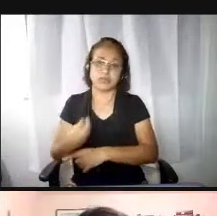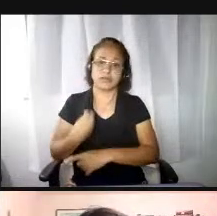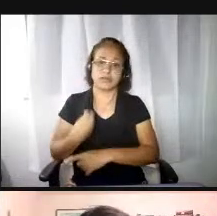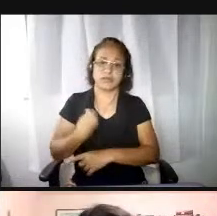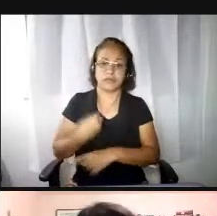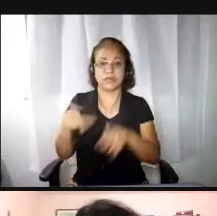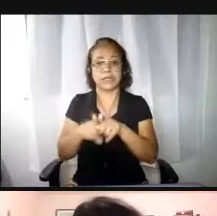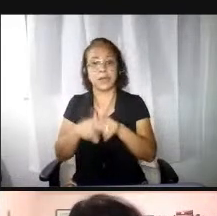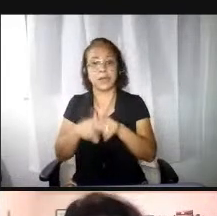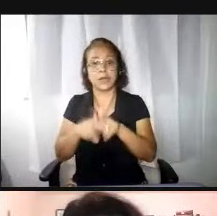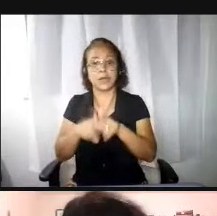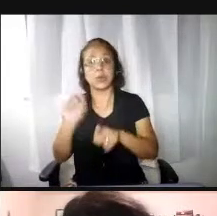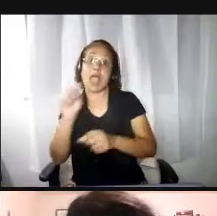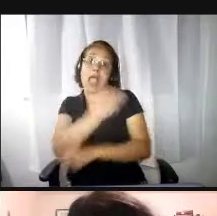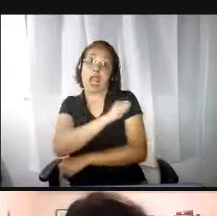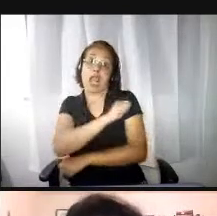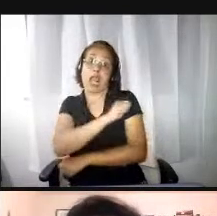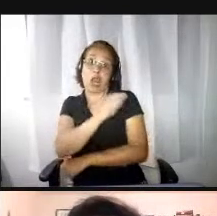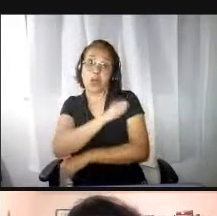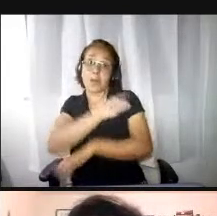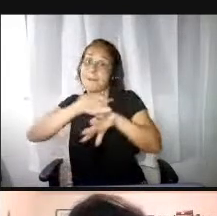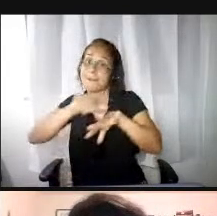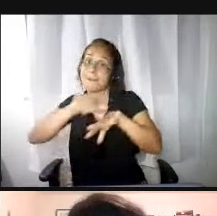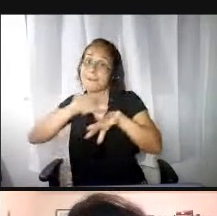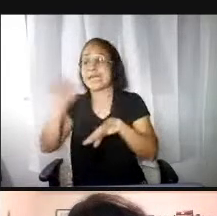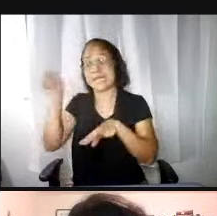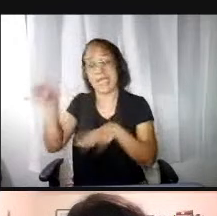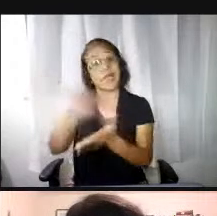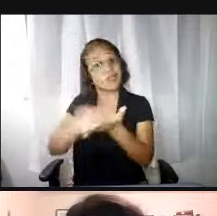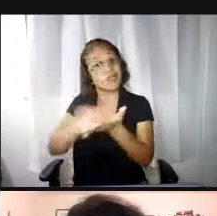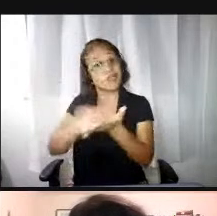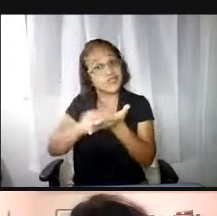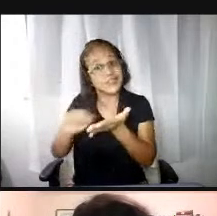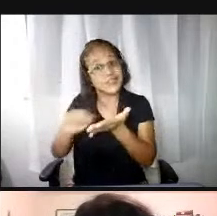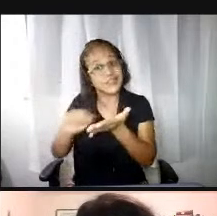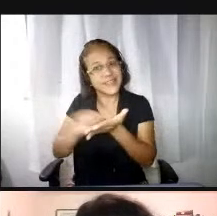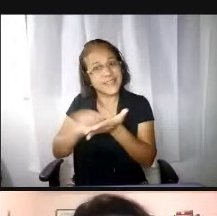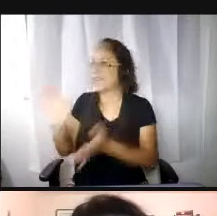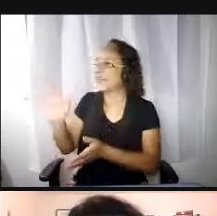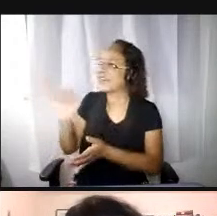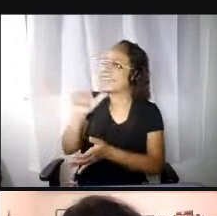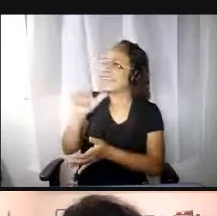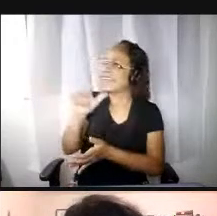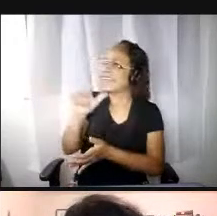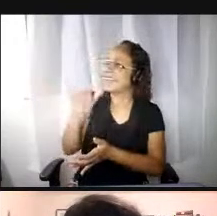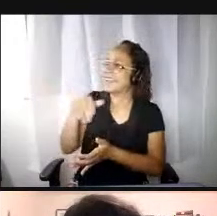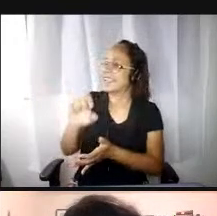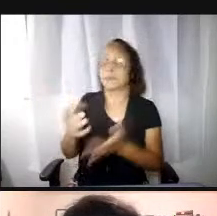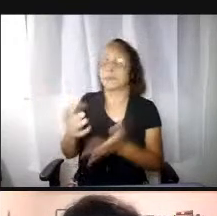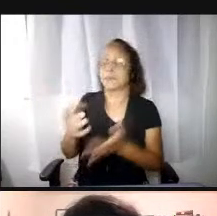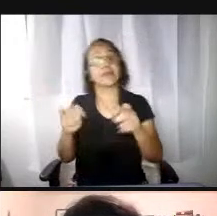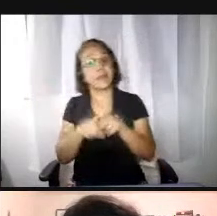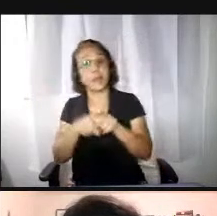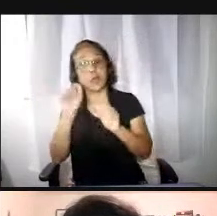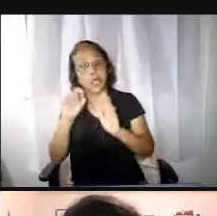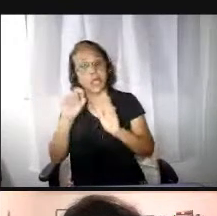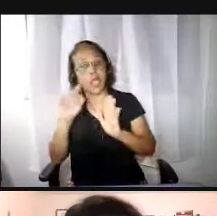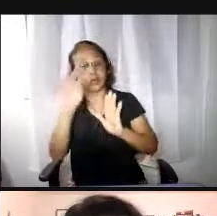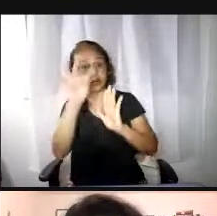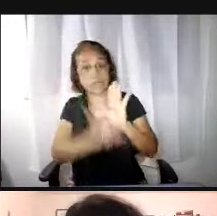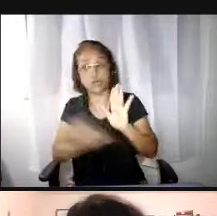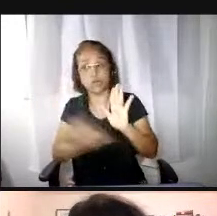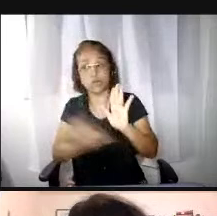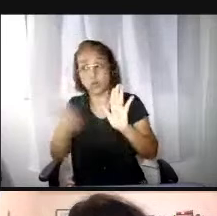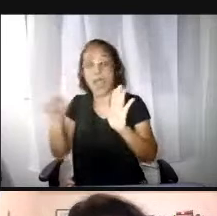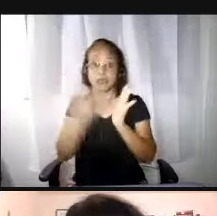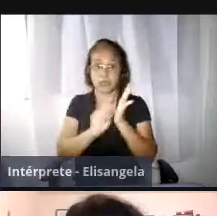surpresa dela, e ela escreve isso no. Oi, Aline. Ela escreve isso no texto, com a surpresa dela que